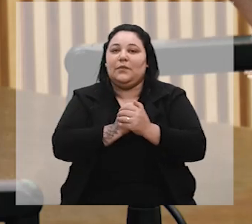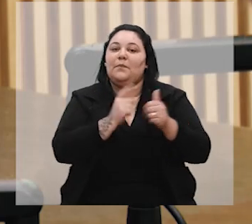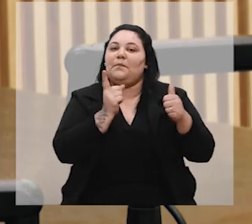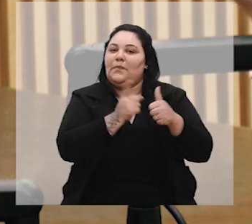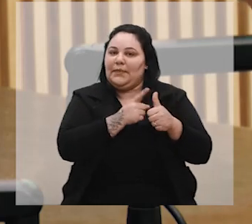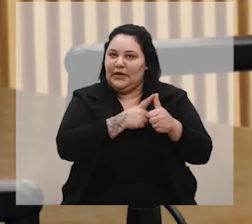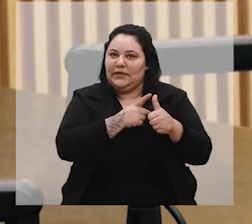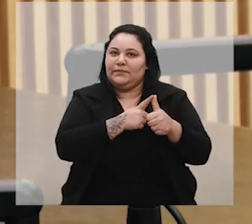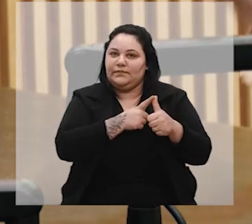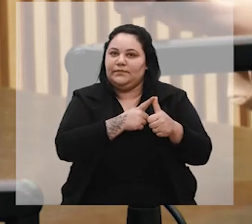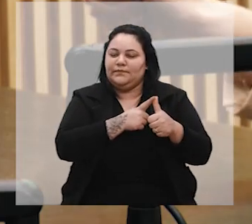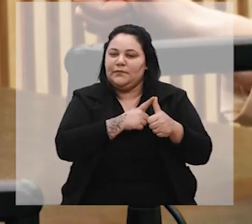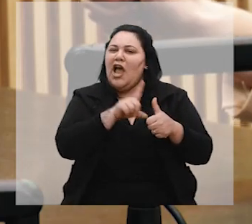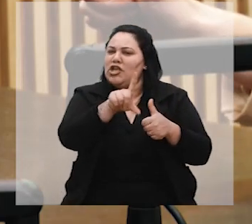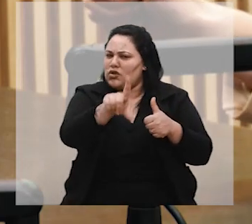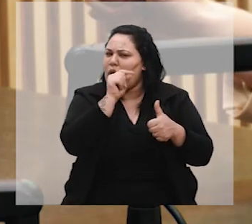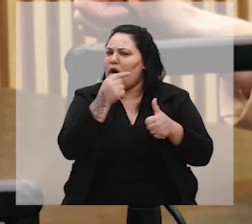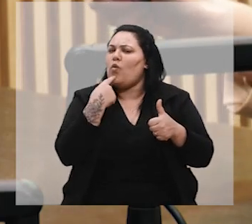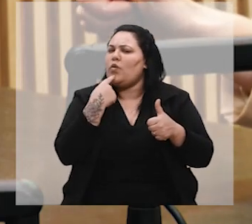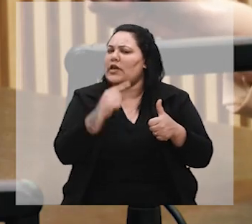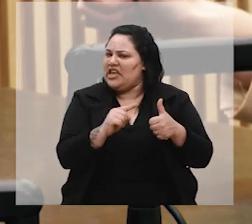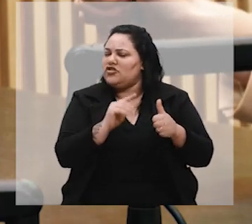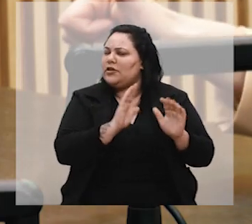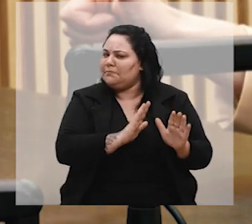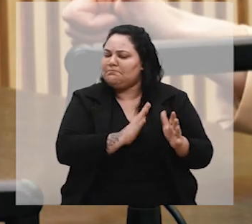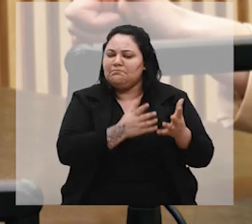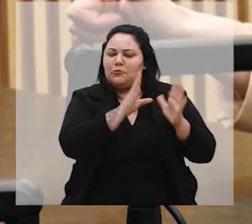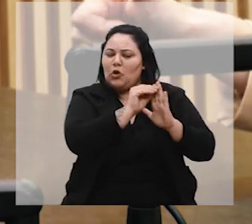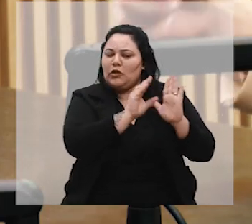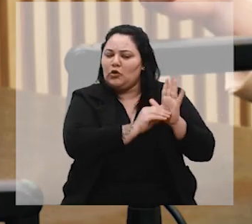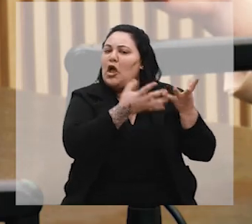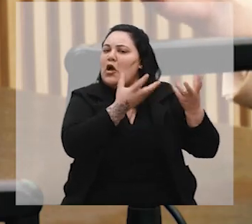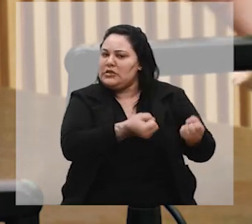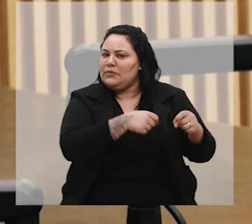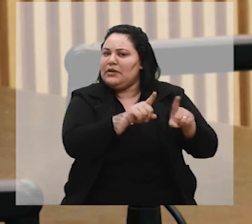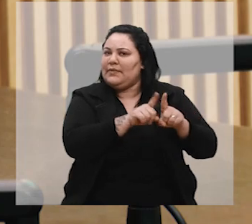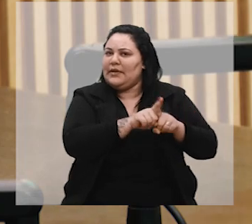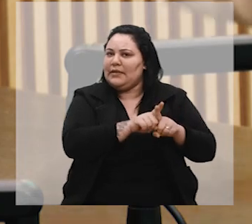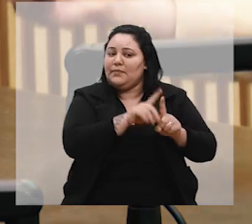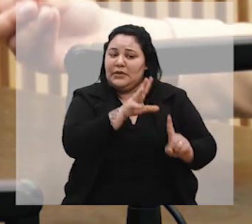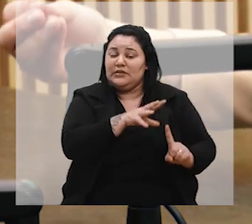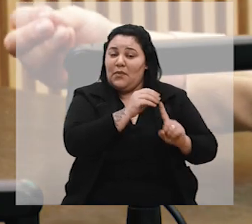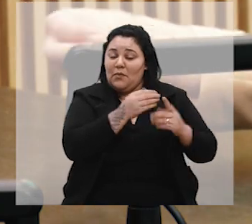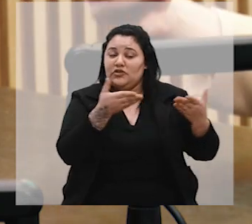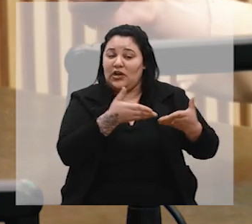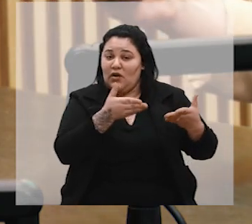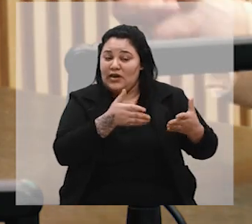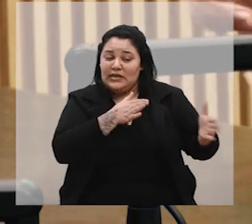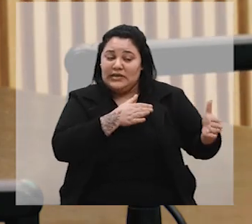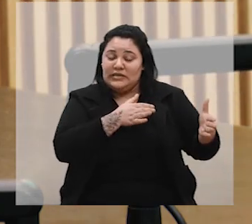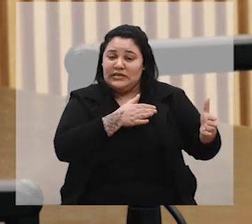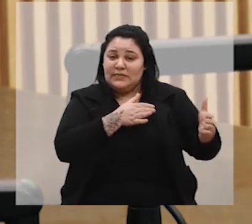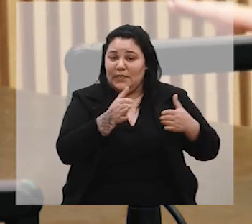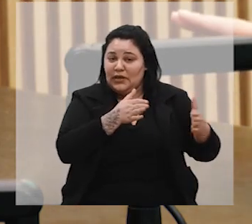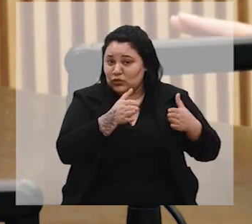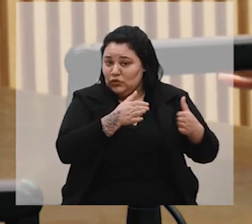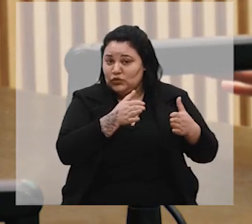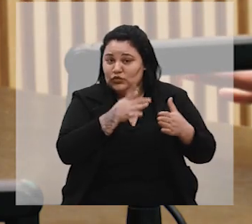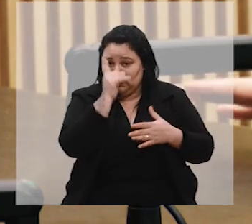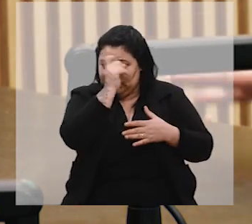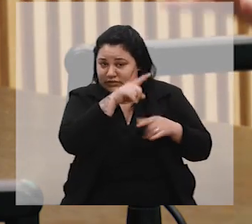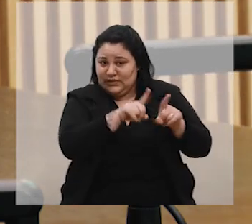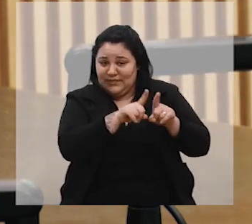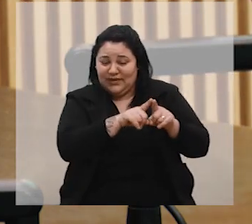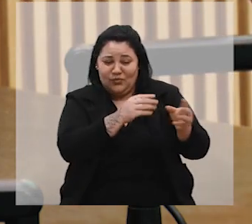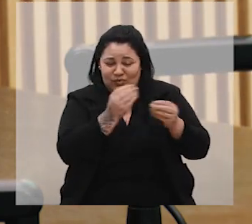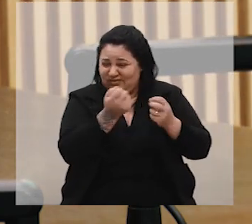retomar então. Primeiro, ser muito crítico em relação ao conteúdo que se recebe, principalmente diante dessa vulnerabilidade que a gente fica como um inocente